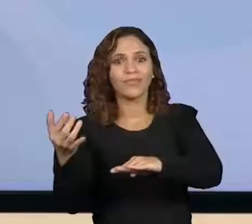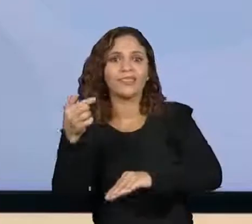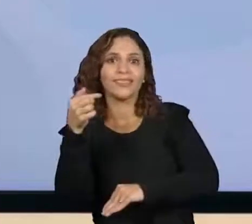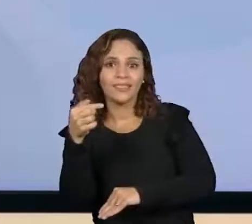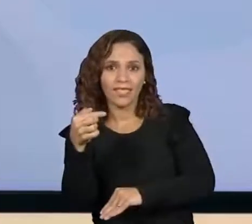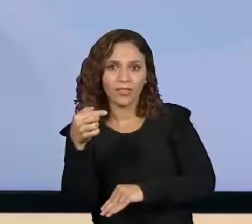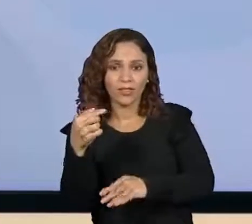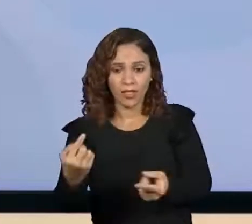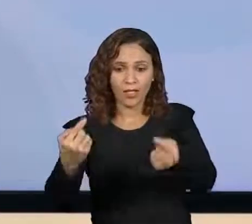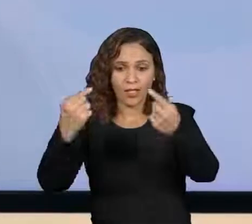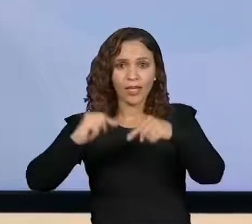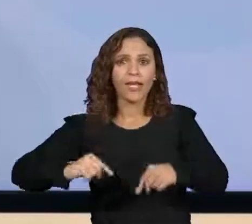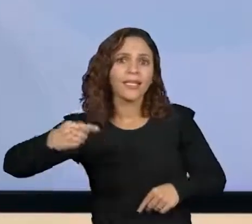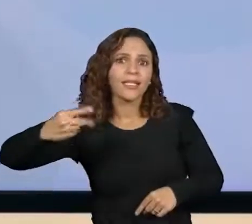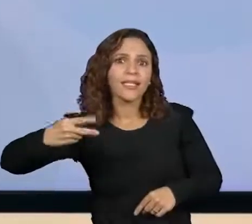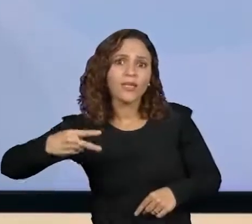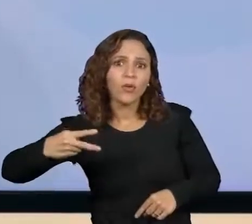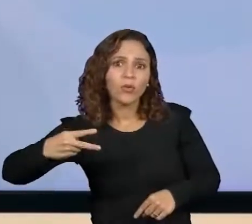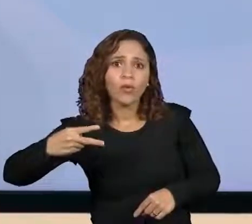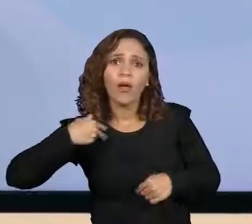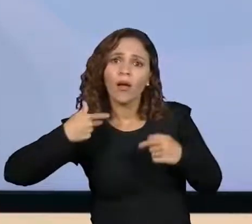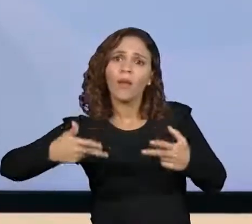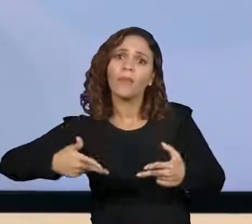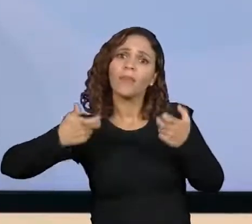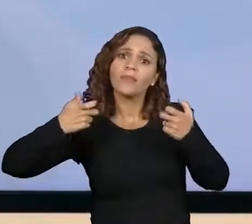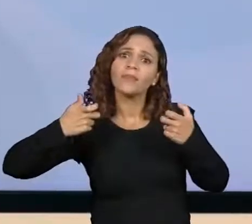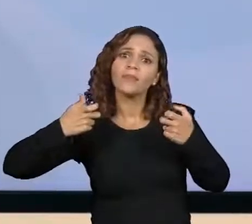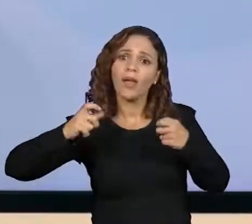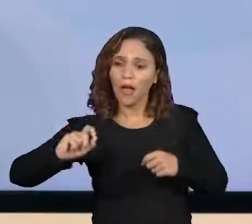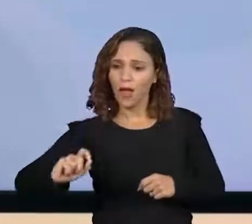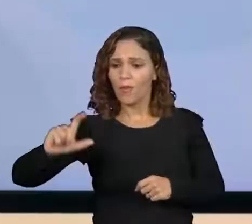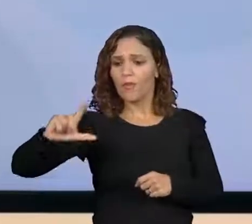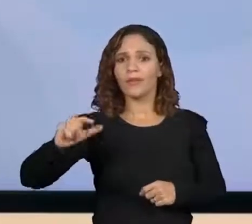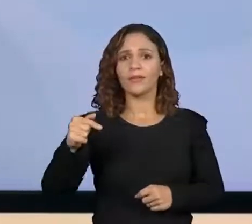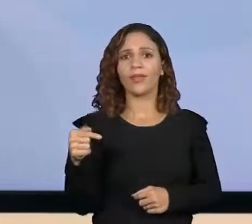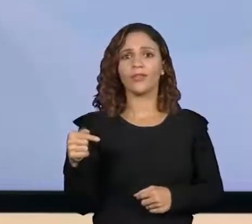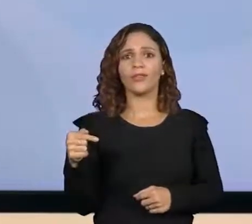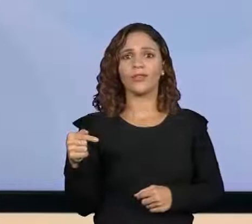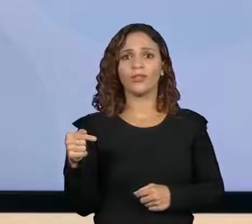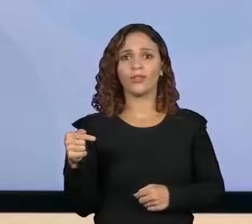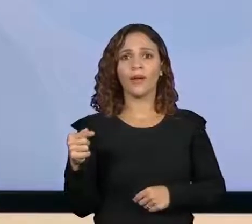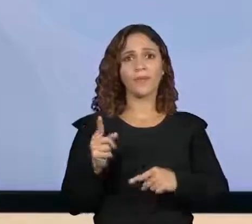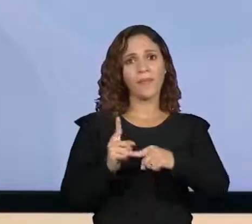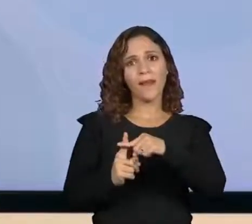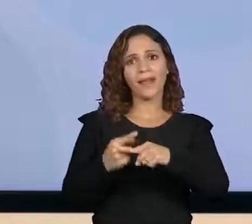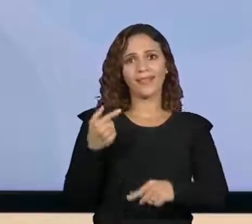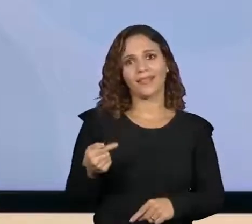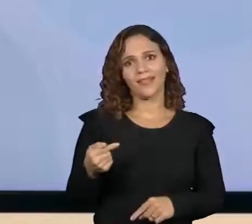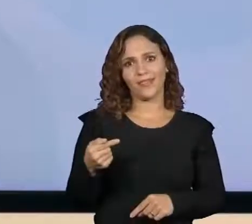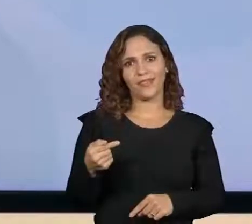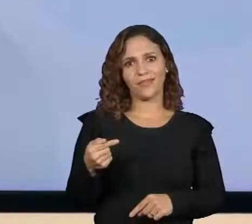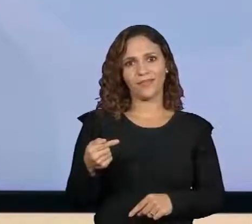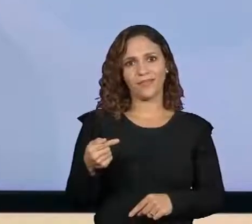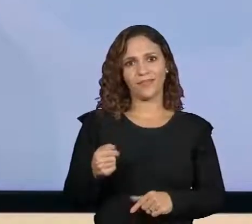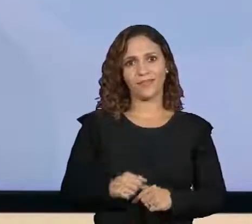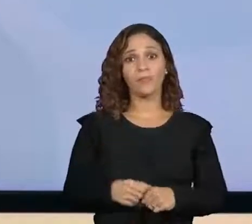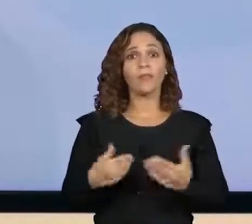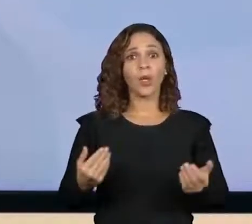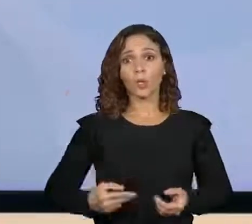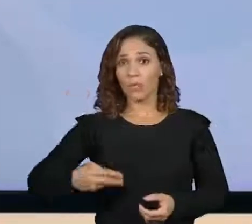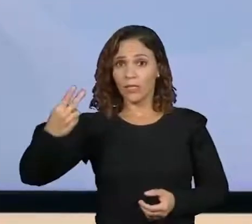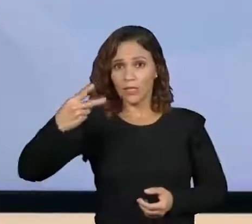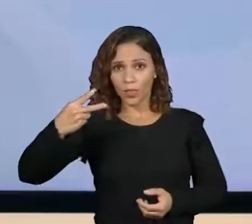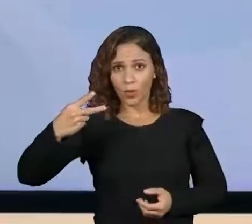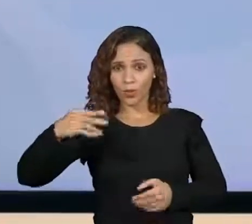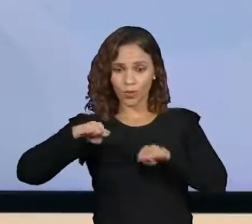segunda prateleira, aumentou 7 números. E da segunda para a terceira